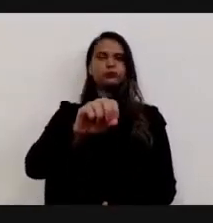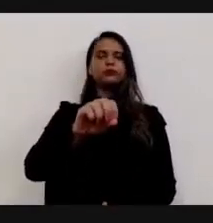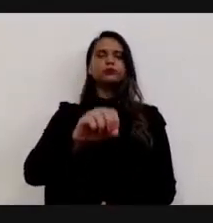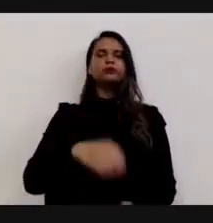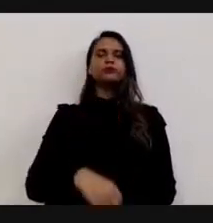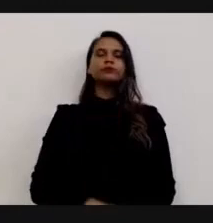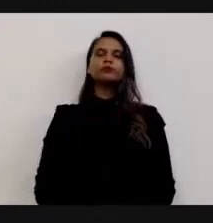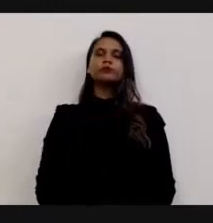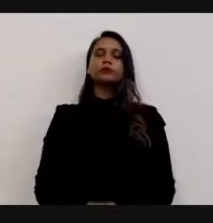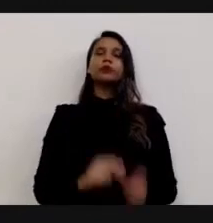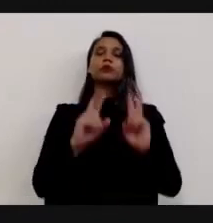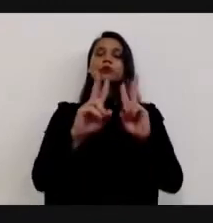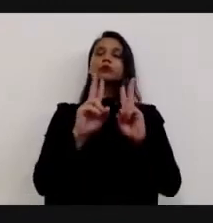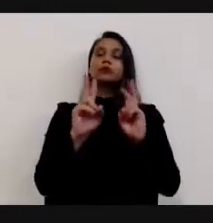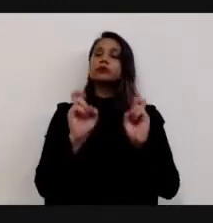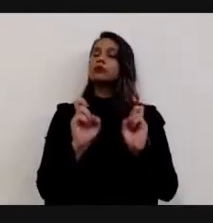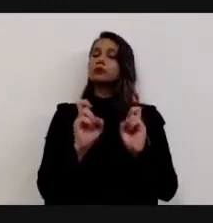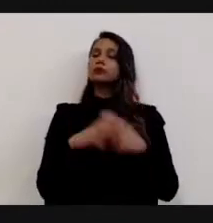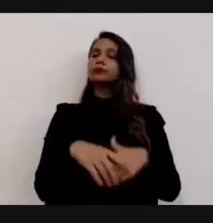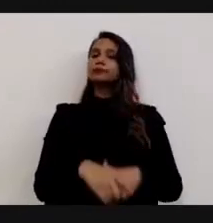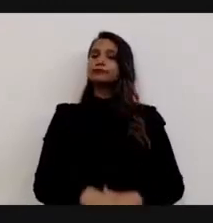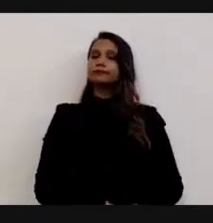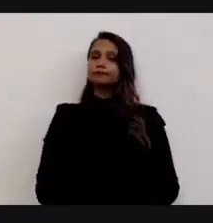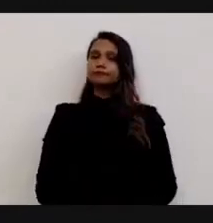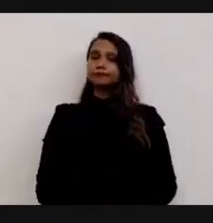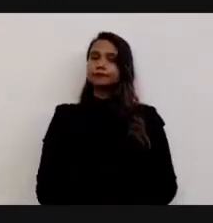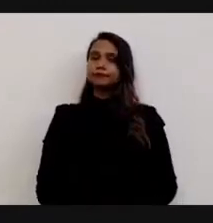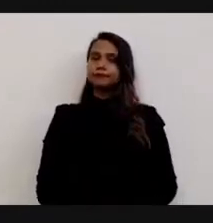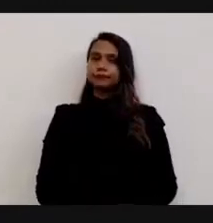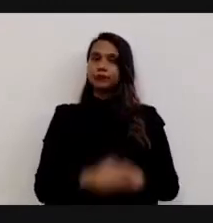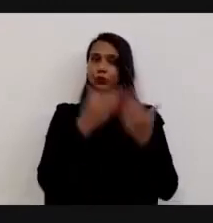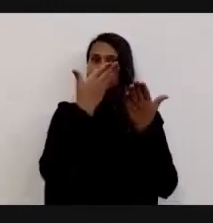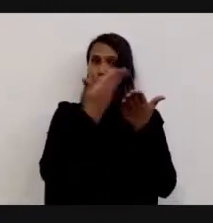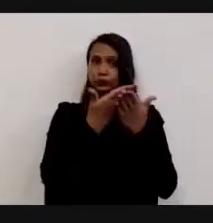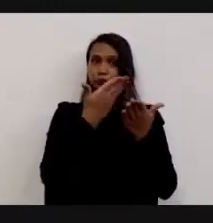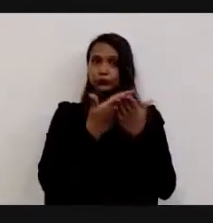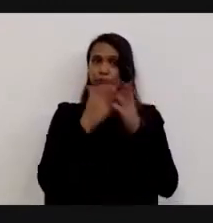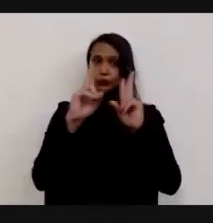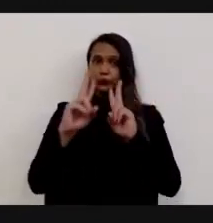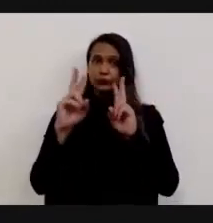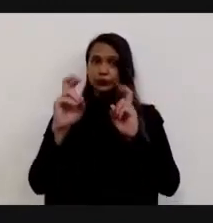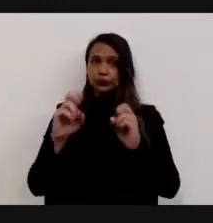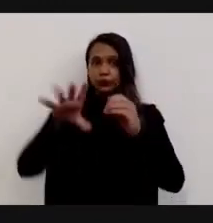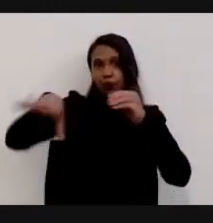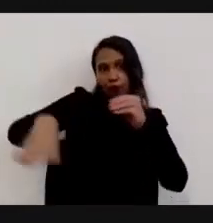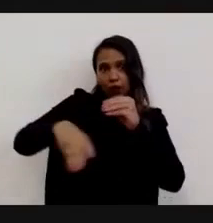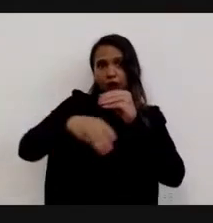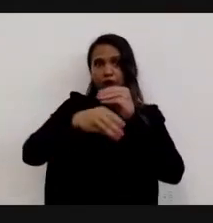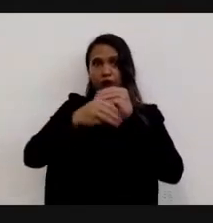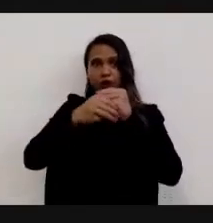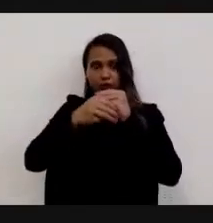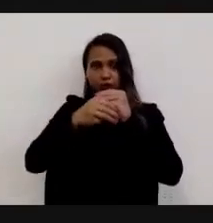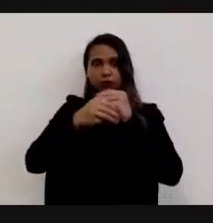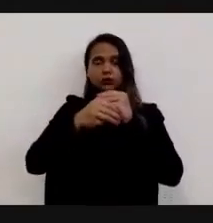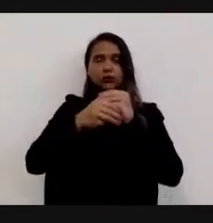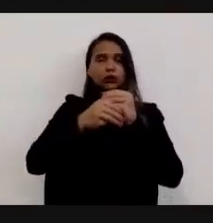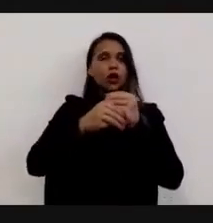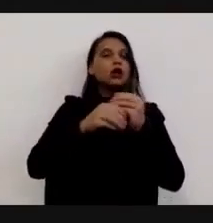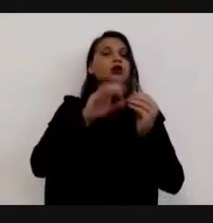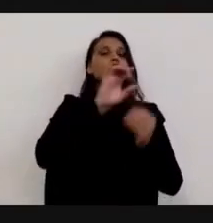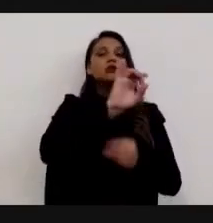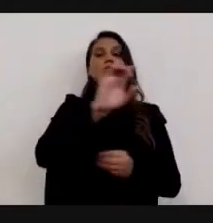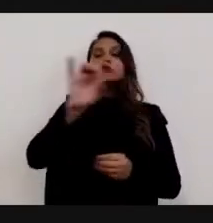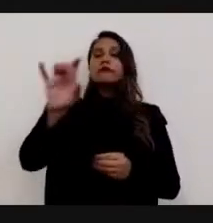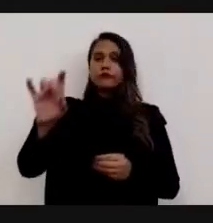Júnior, intitulada Um estudo de caso das emendas individuais impositivas